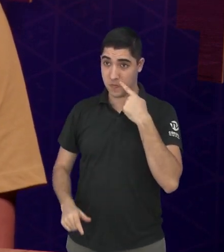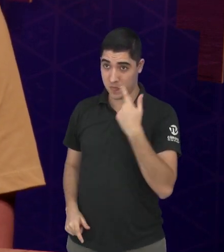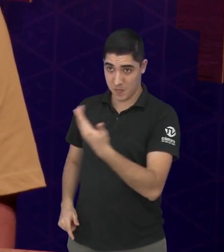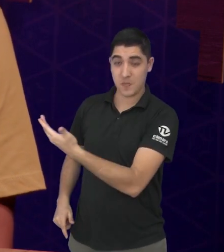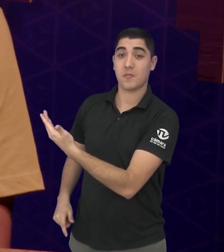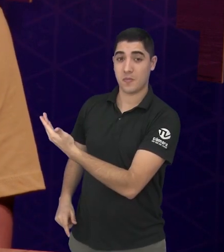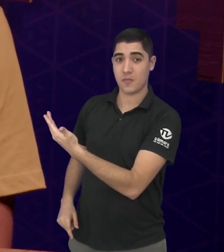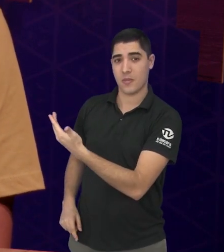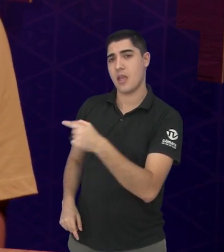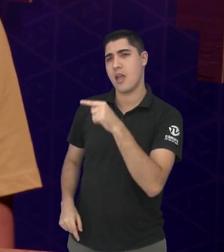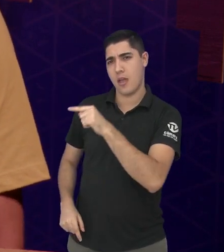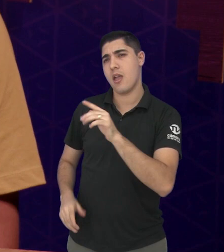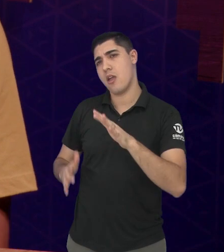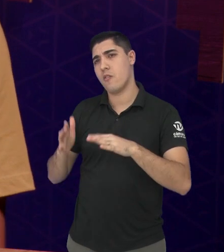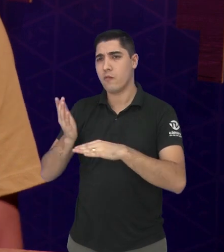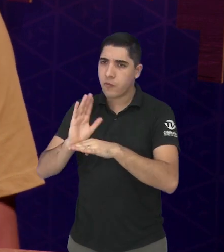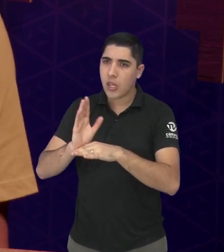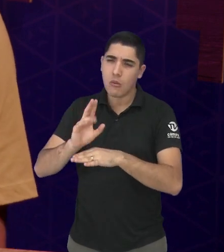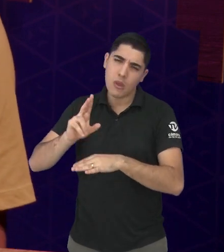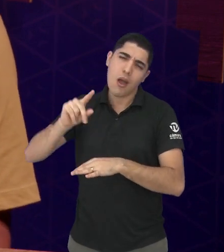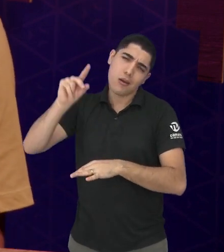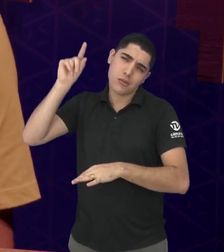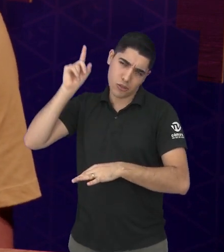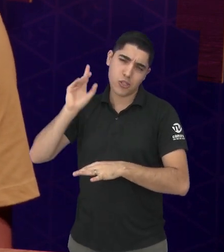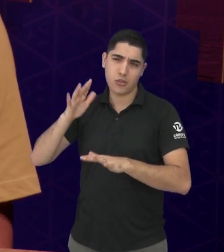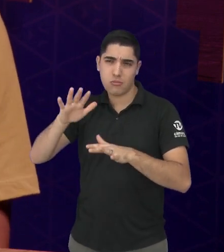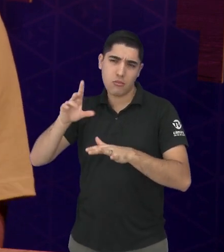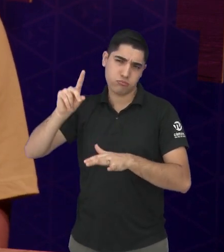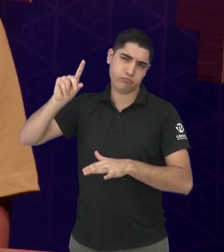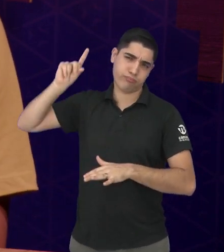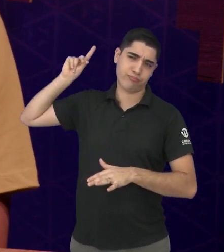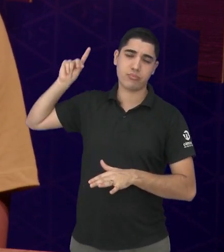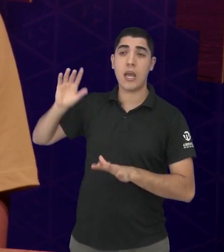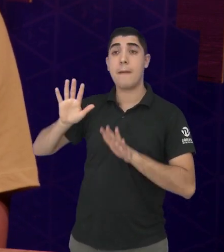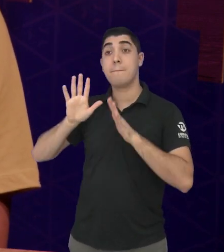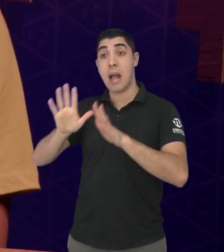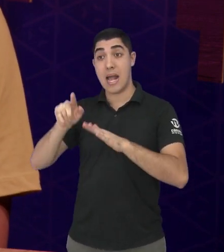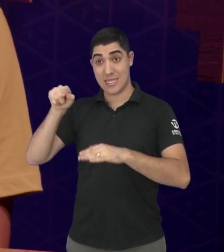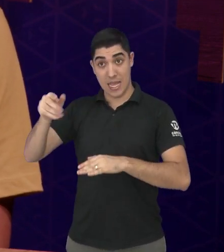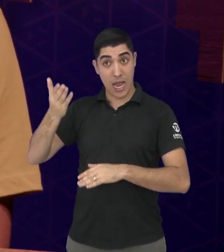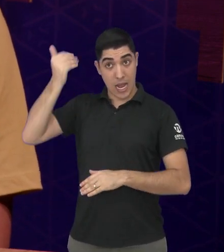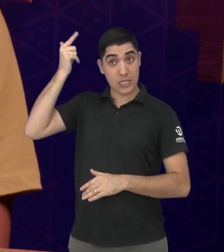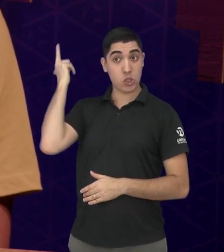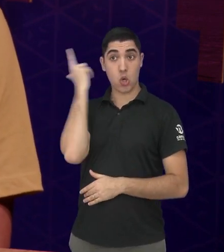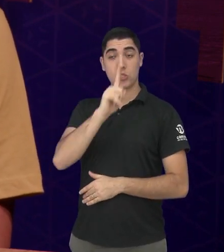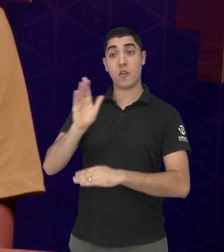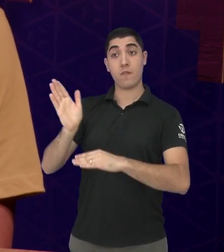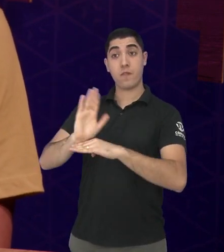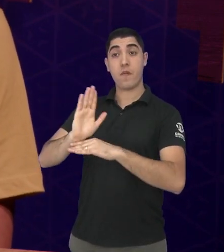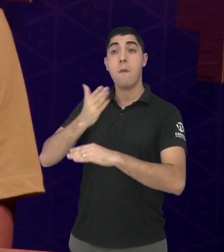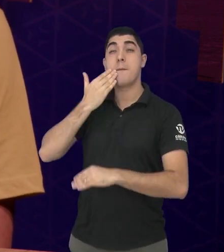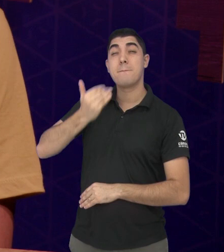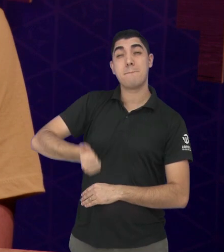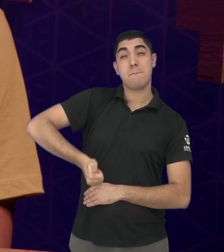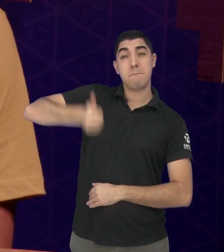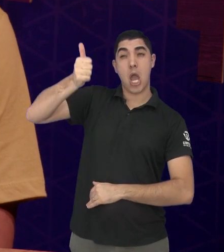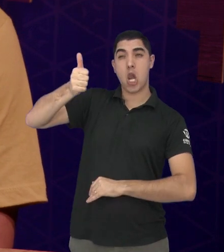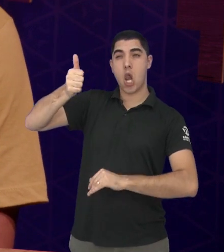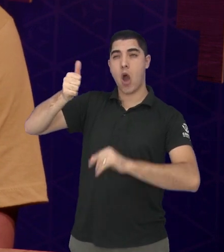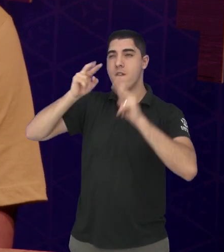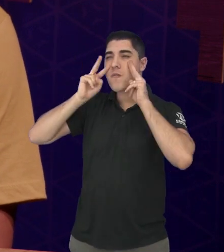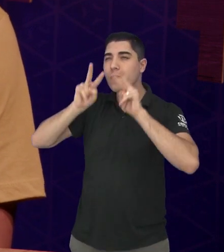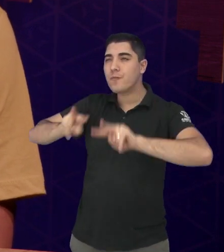Ex Machina, que é um filme até um pouco mais antiguinho, mas ele ganhou na época o Oscar de melhores